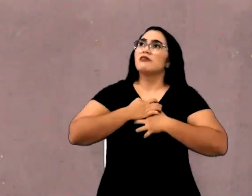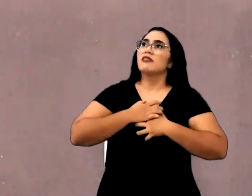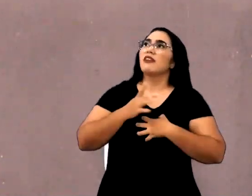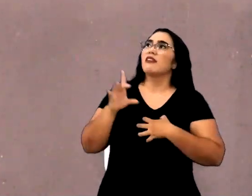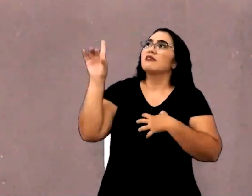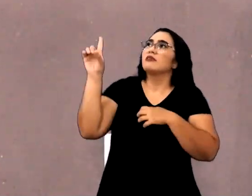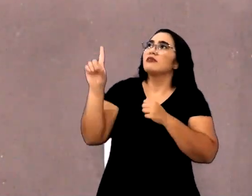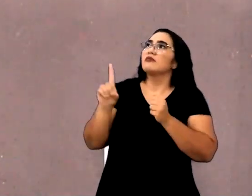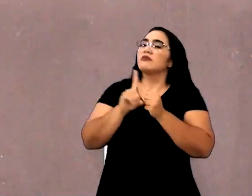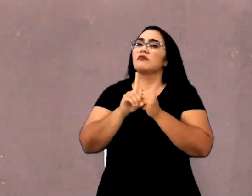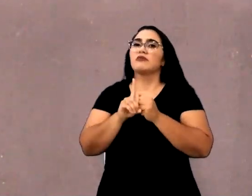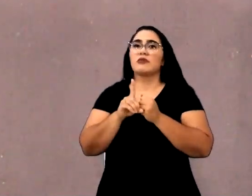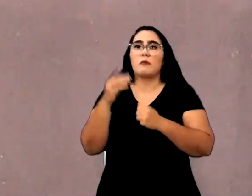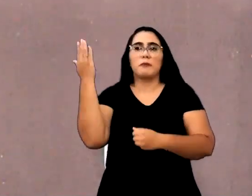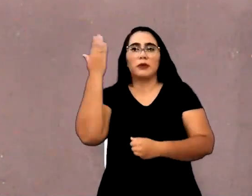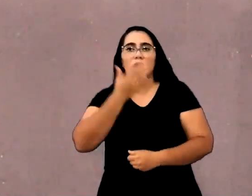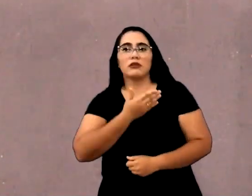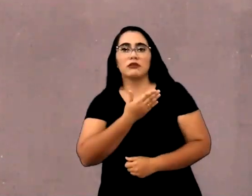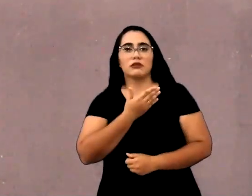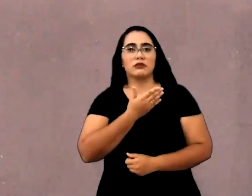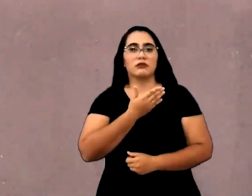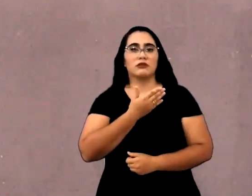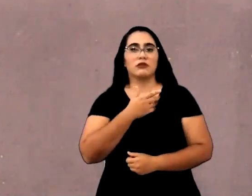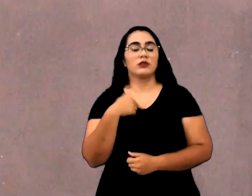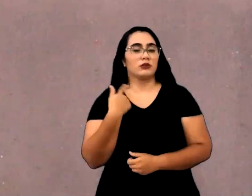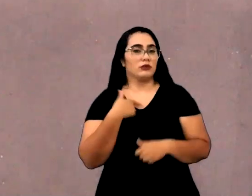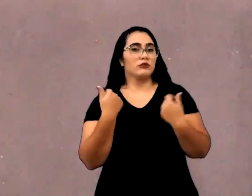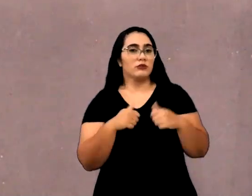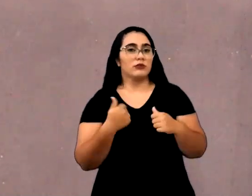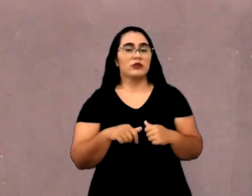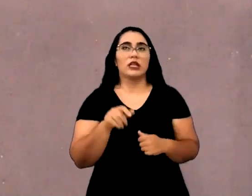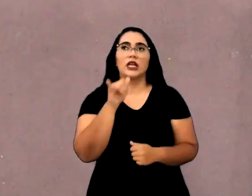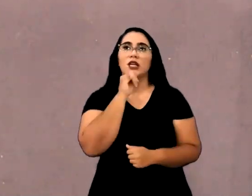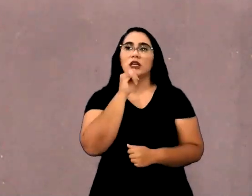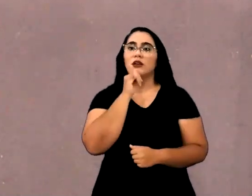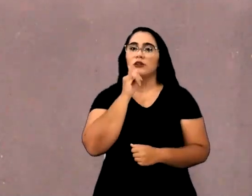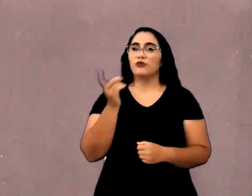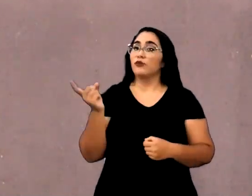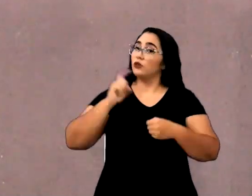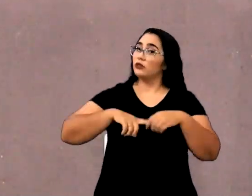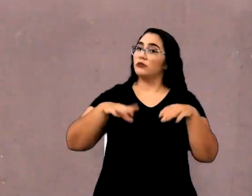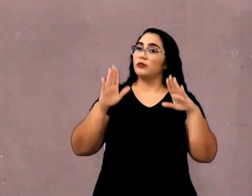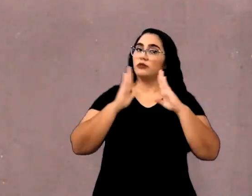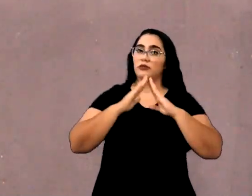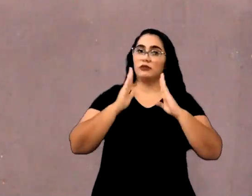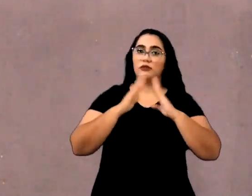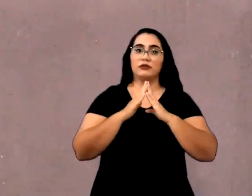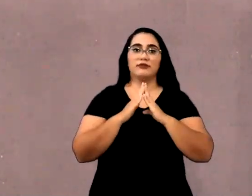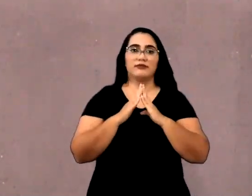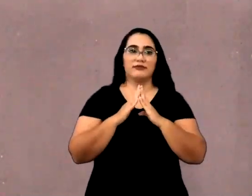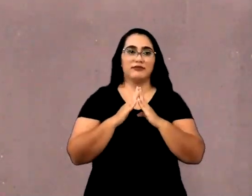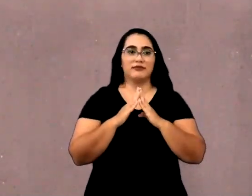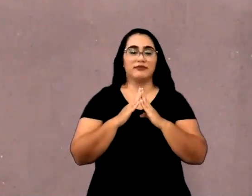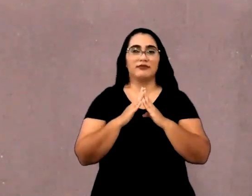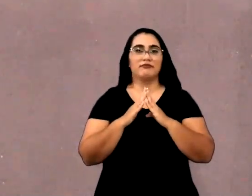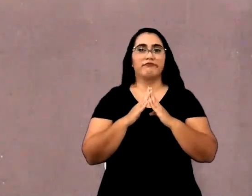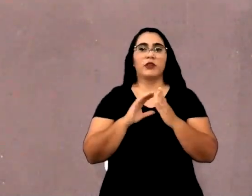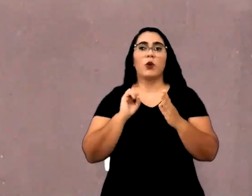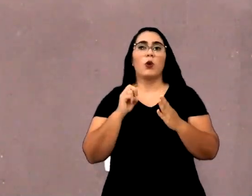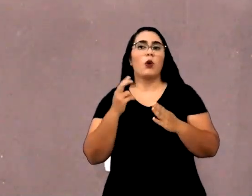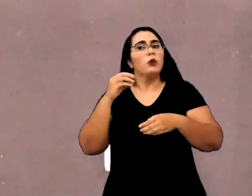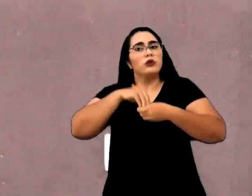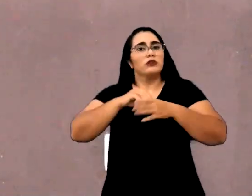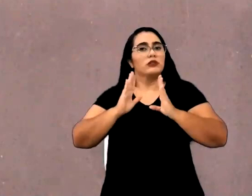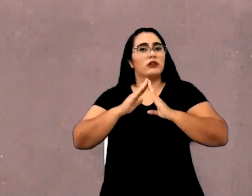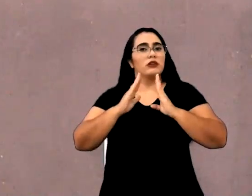Deus é necessária quando você está voltando à sua casa, quando você está no seu lar com